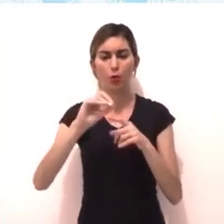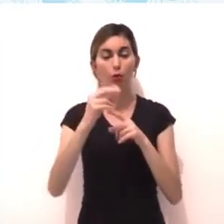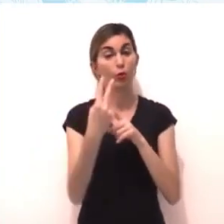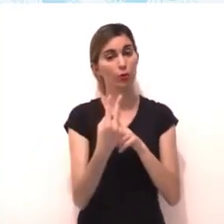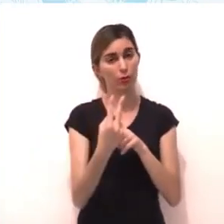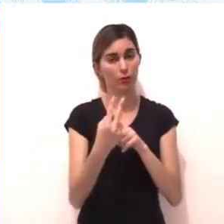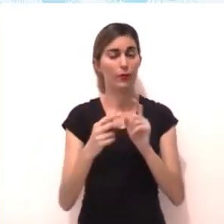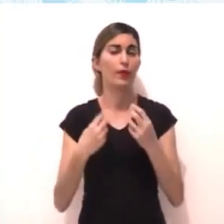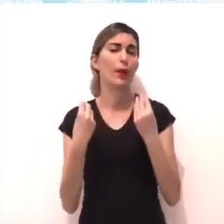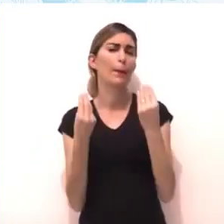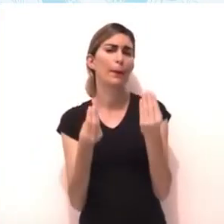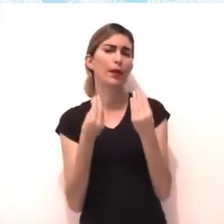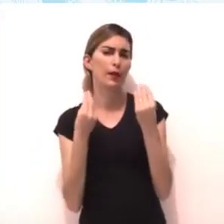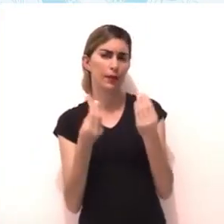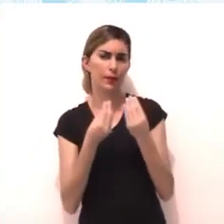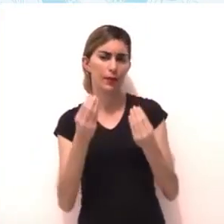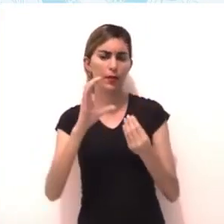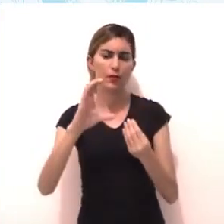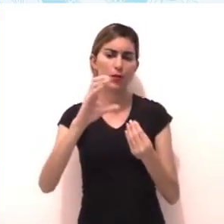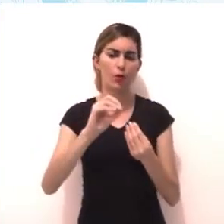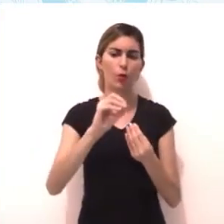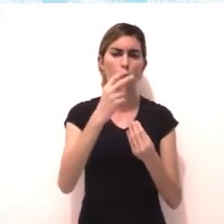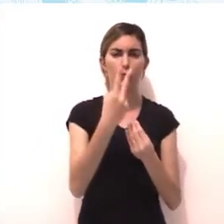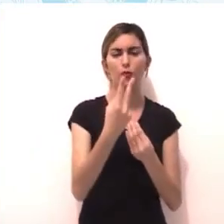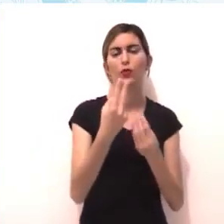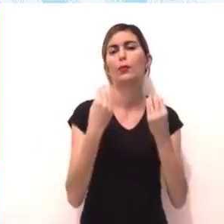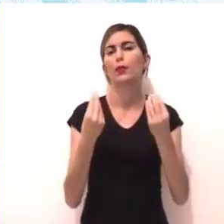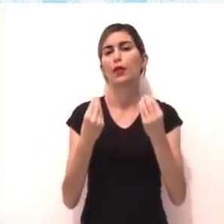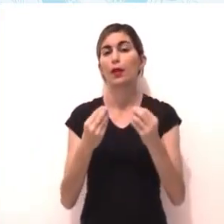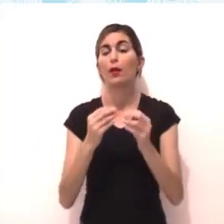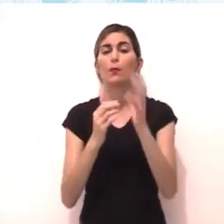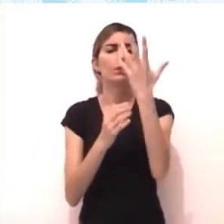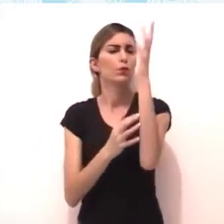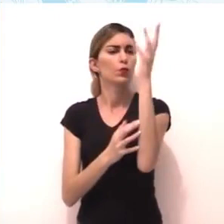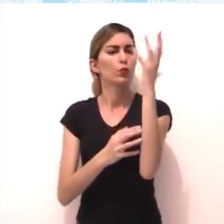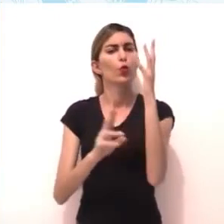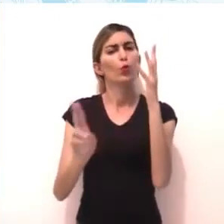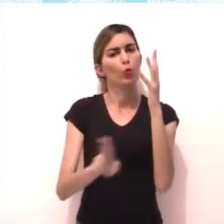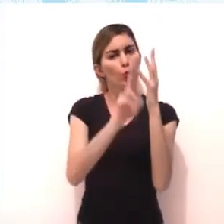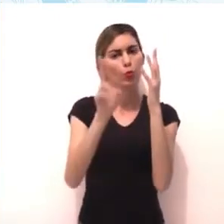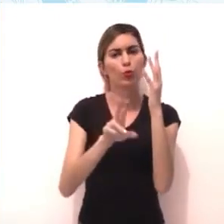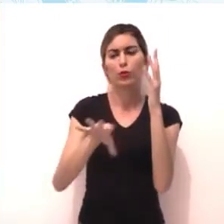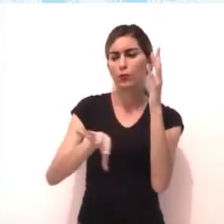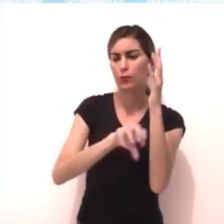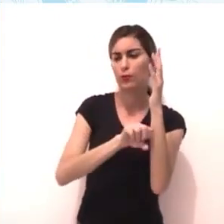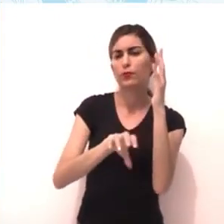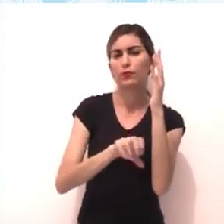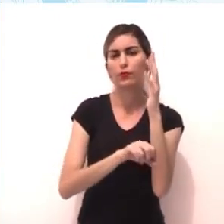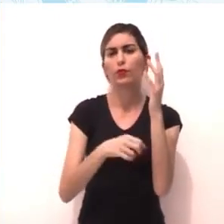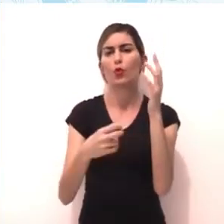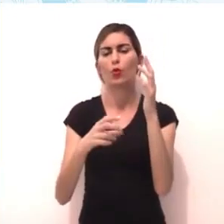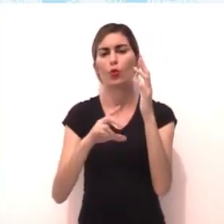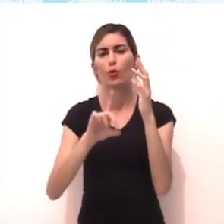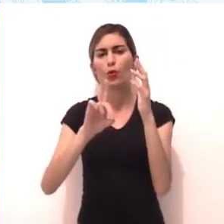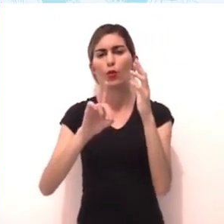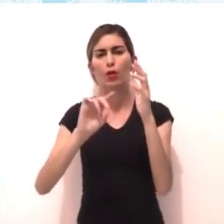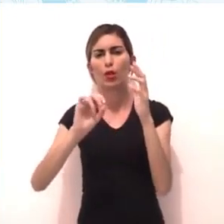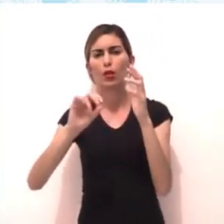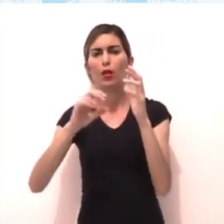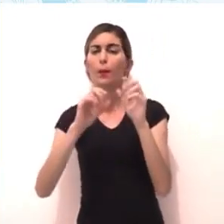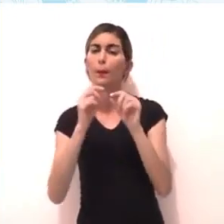CO2. E para que serve esse gás carbônico? As plantas utilizam gás carbônico ou dióxido de